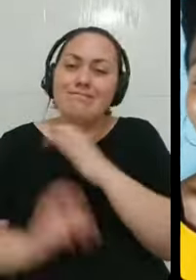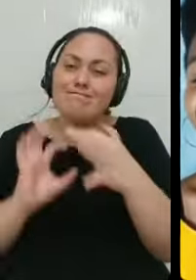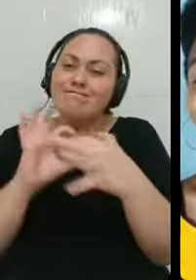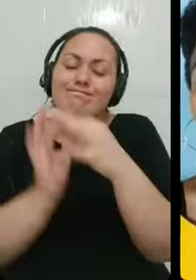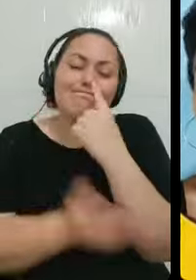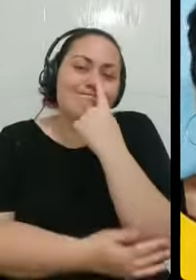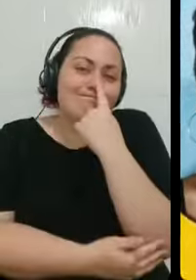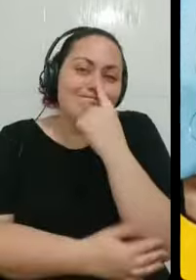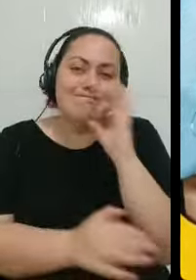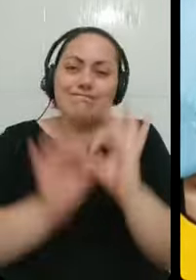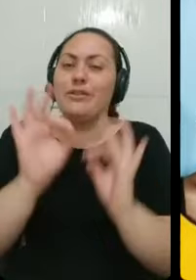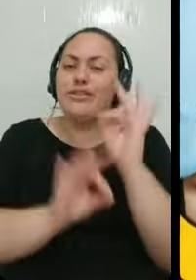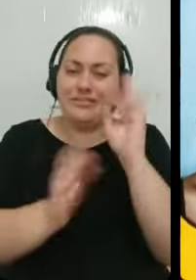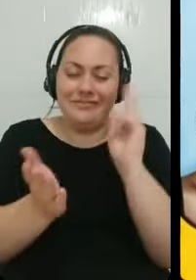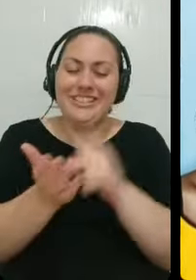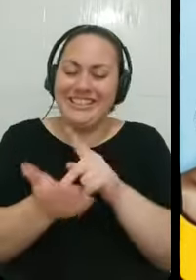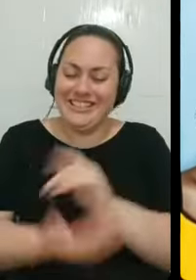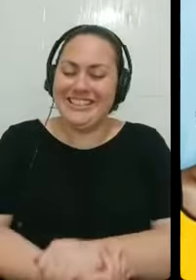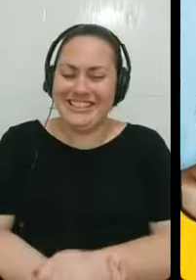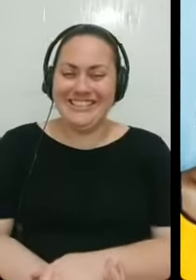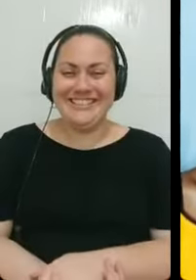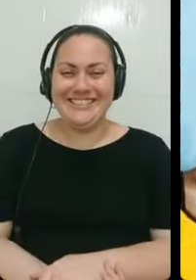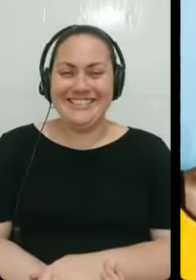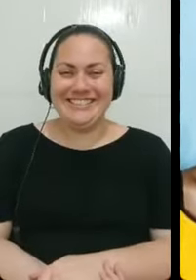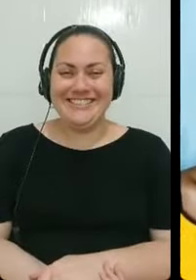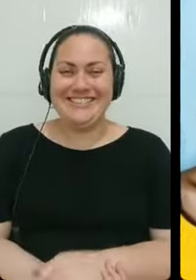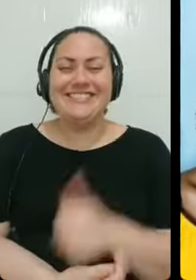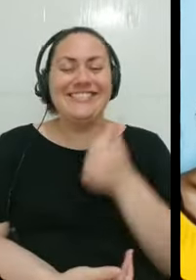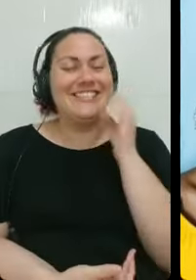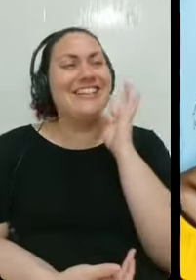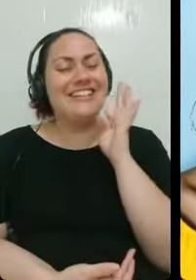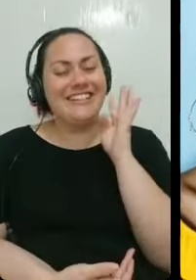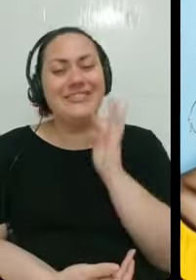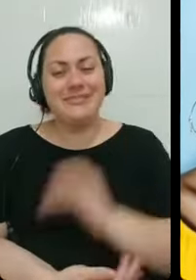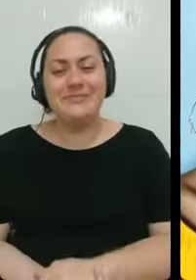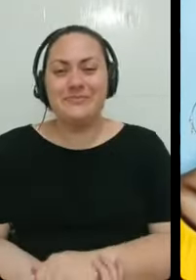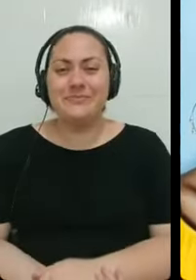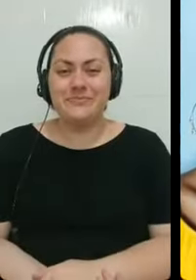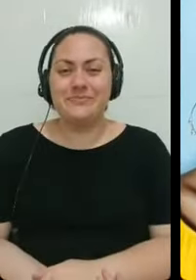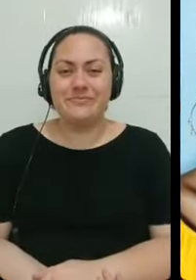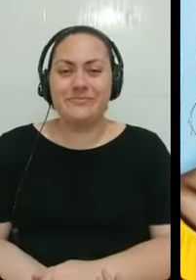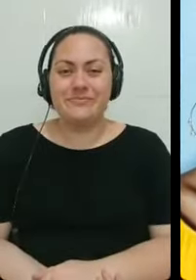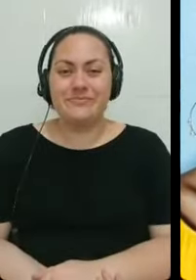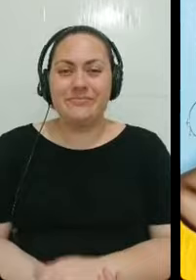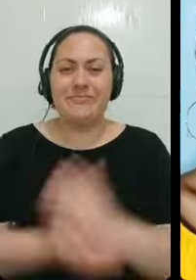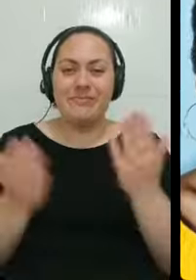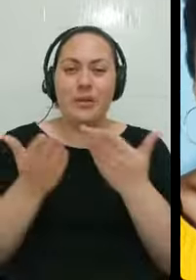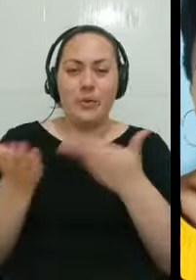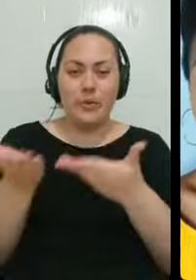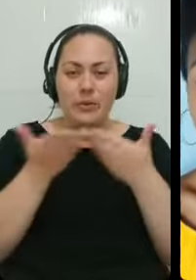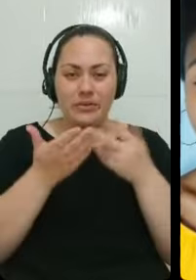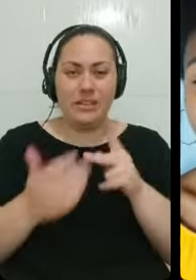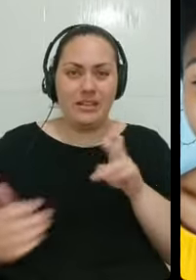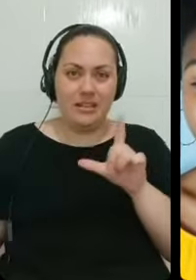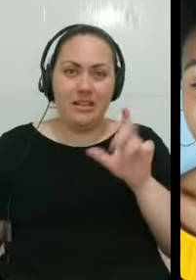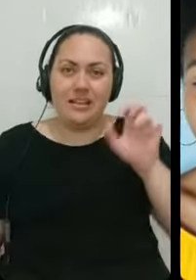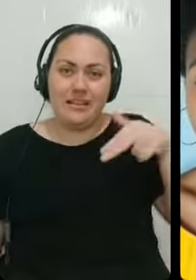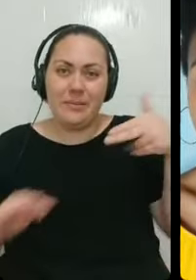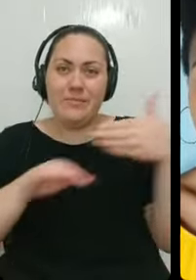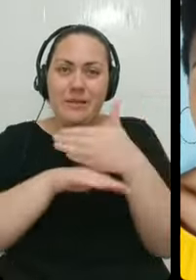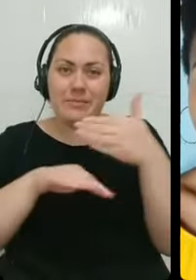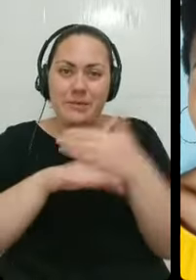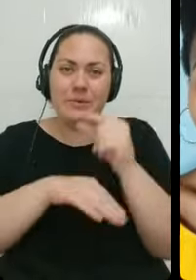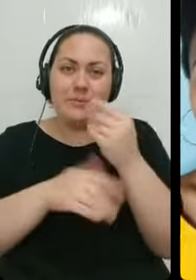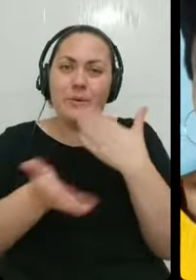projeto. Que legal, que legal. Vamos convidar a Kelly para vir falar para nós um